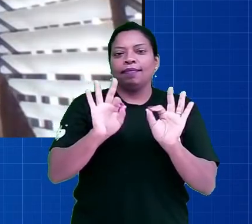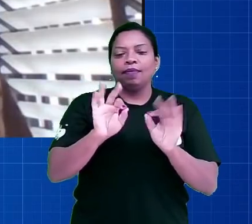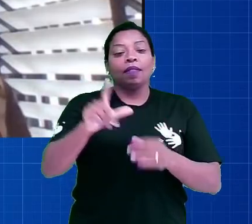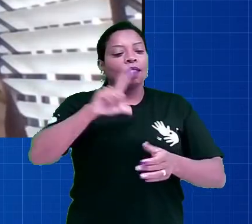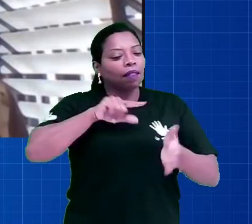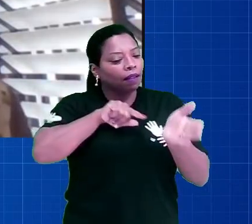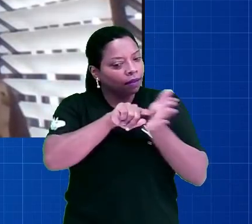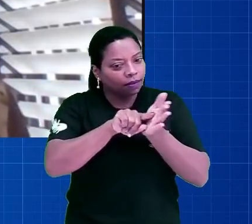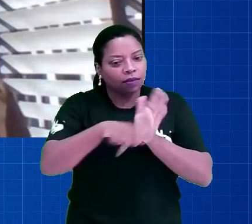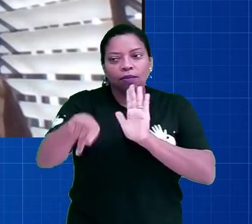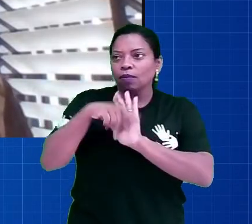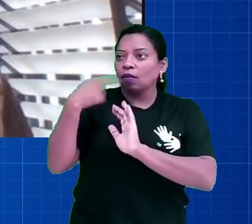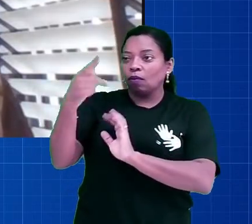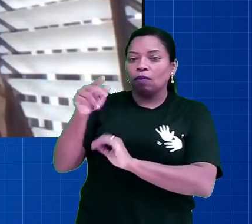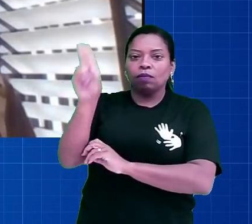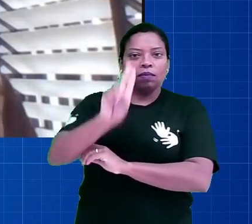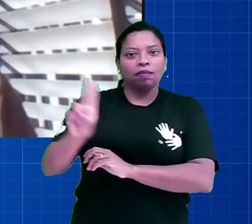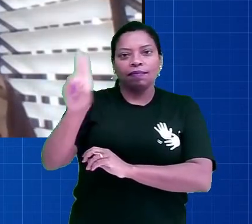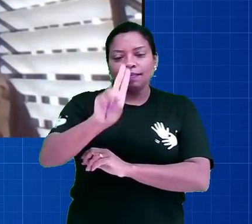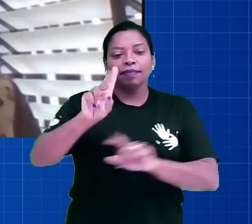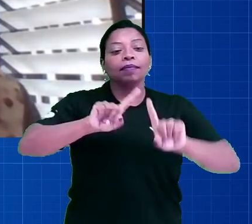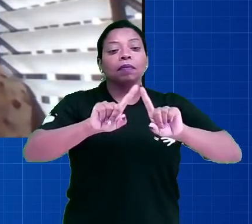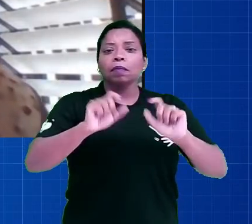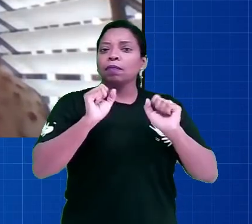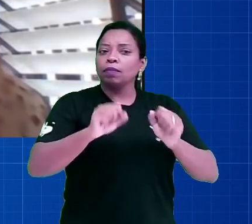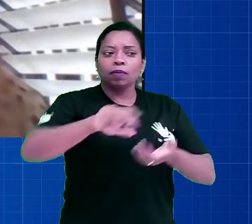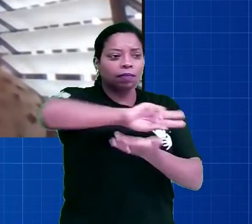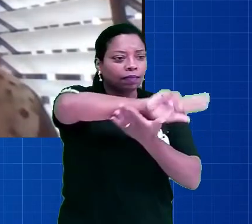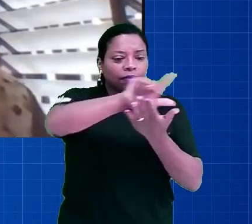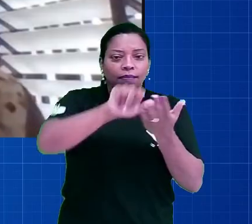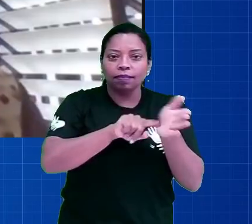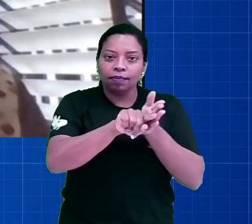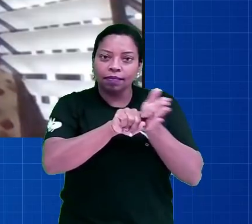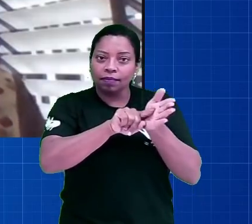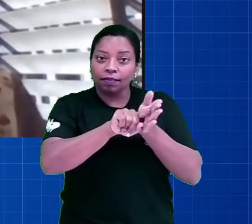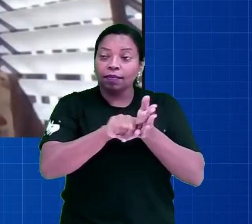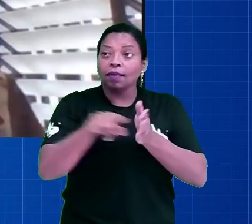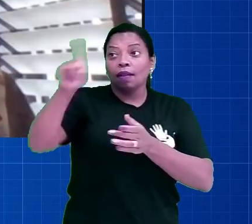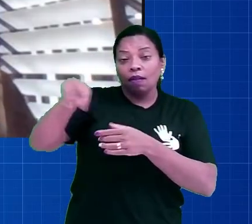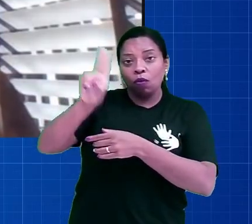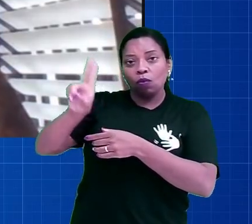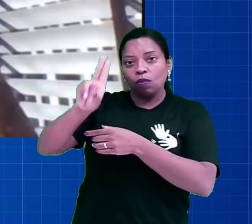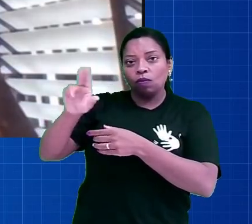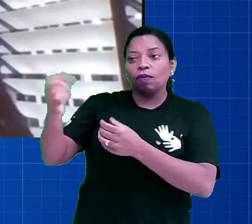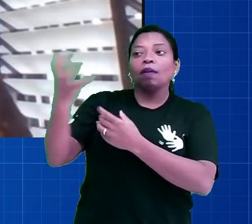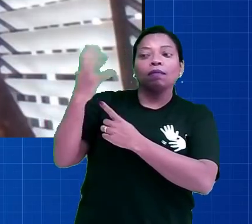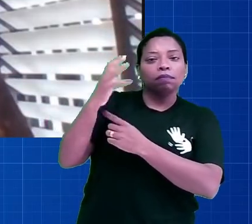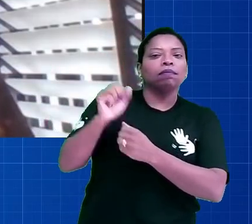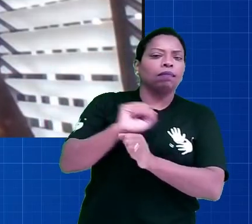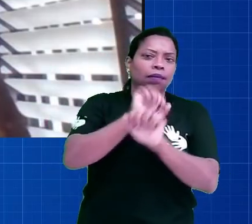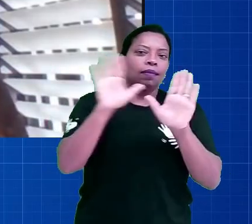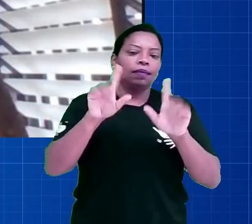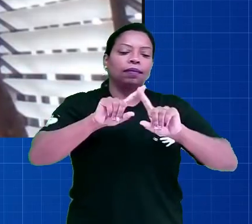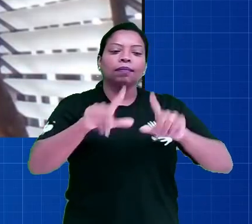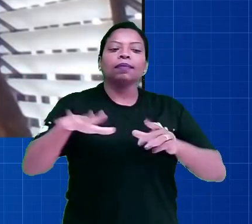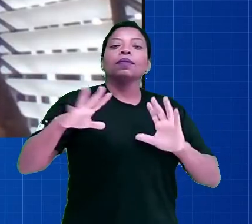nenhuma. O que eu estou tentando dizer para vocês é como esses estudos que foram realizados nas universidades, eles acabaram